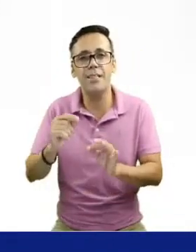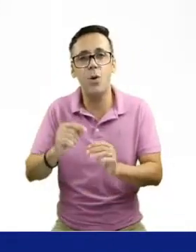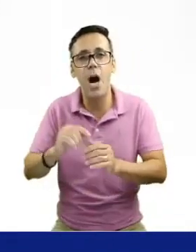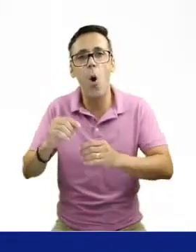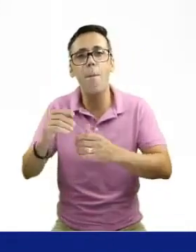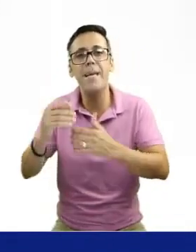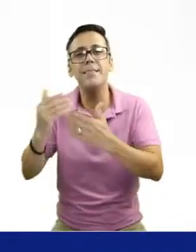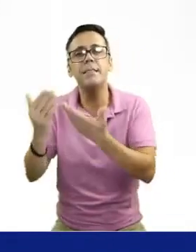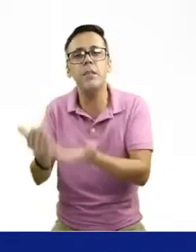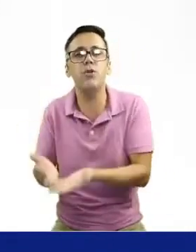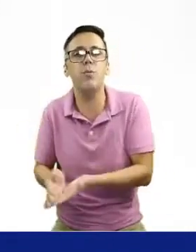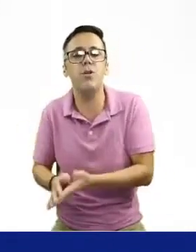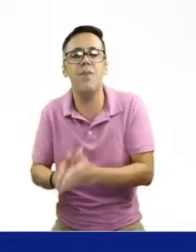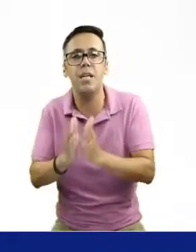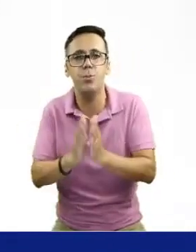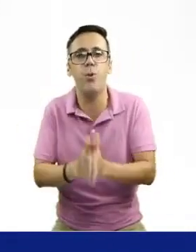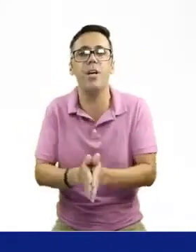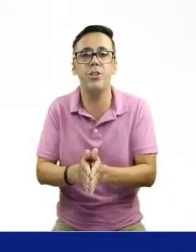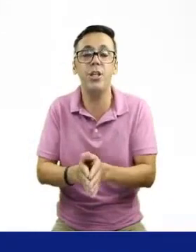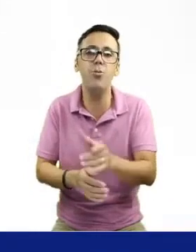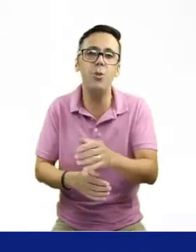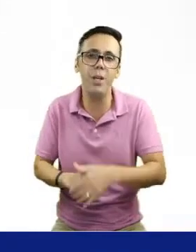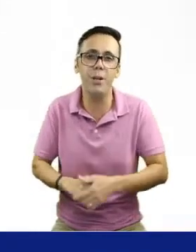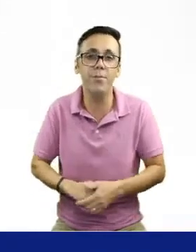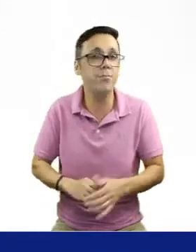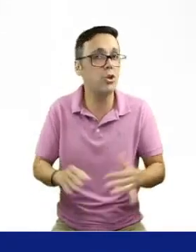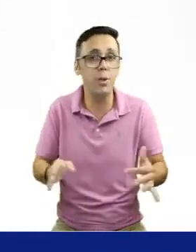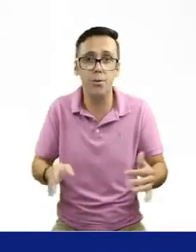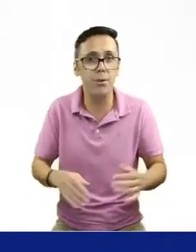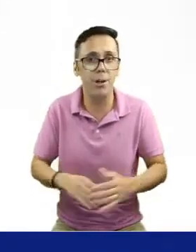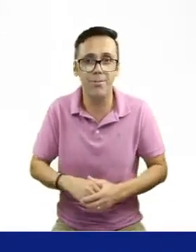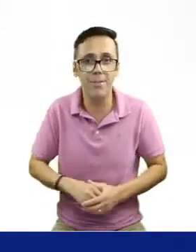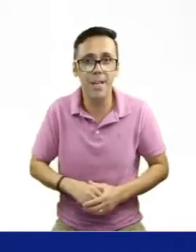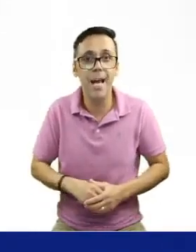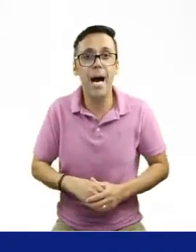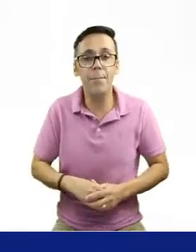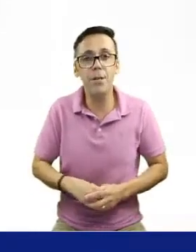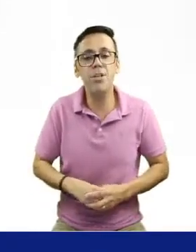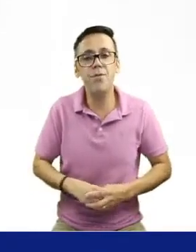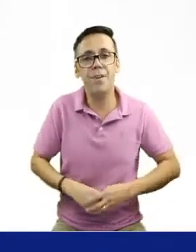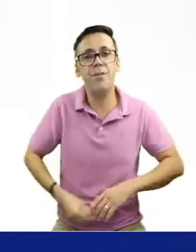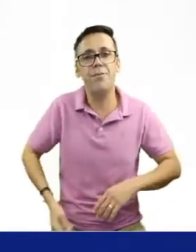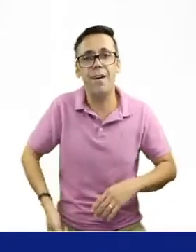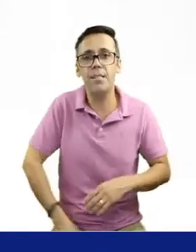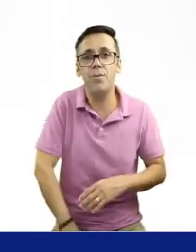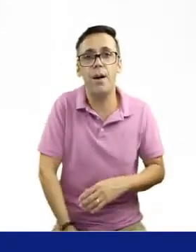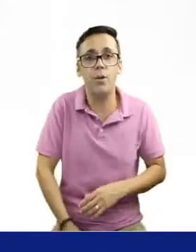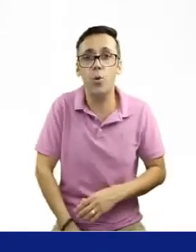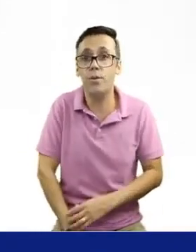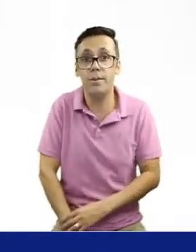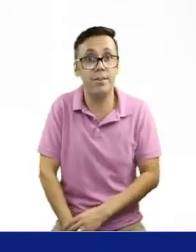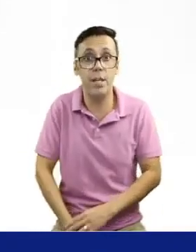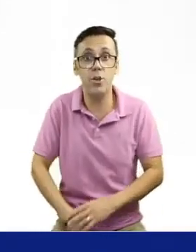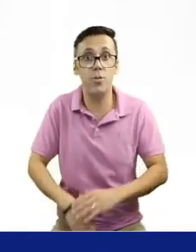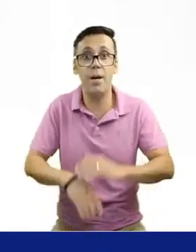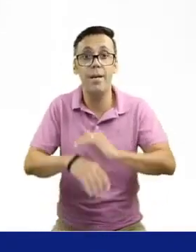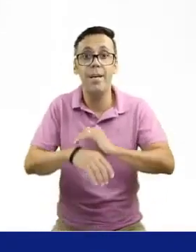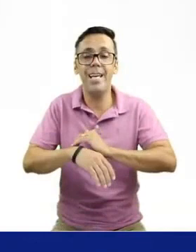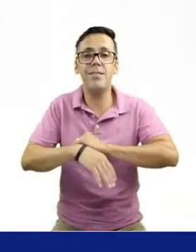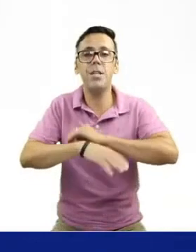lá uma ratificação aumentando Luiz de Vargas pode e diminuindo menino não a menos que de fato passa uma